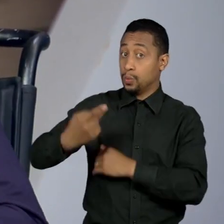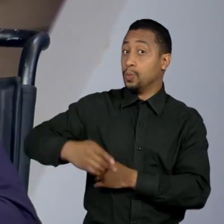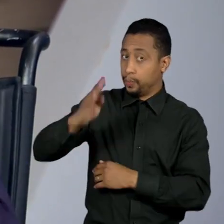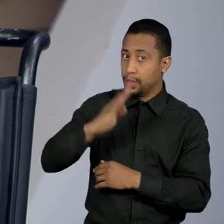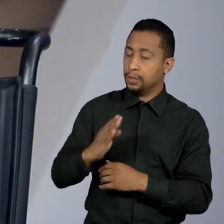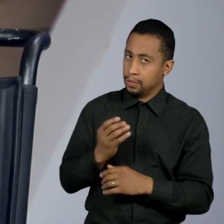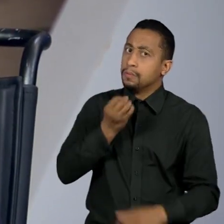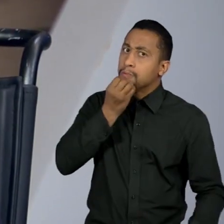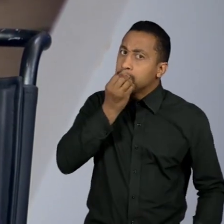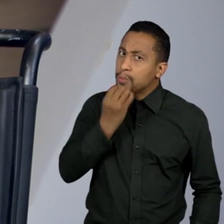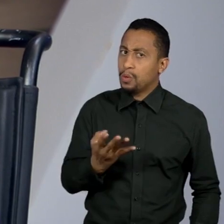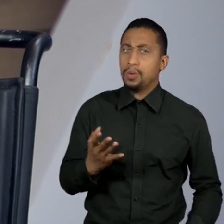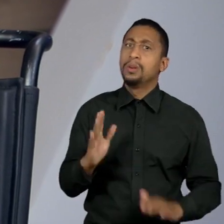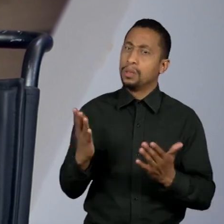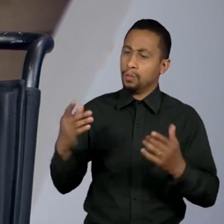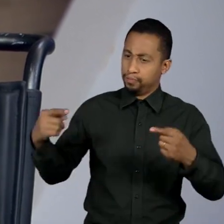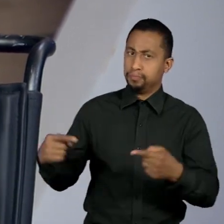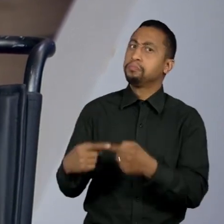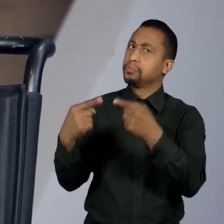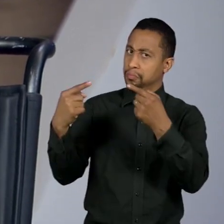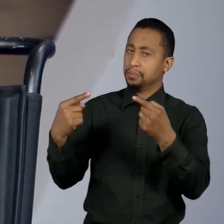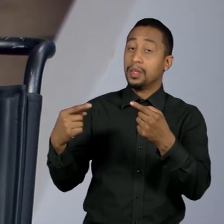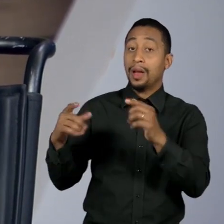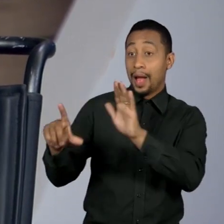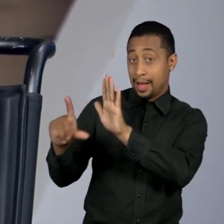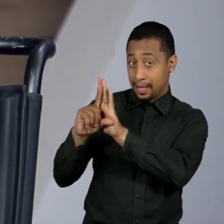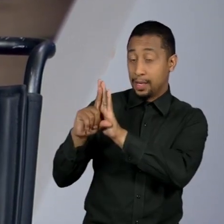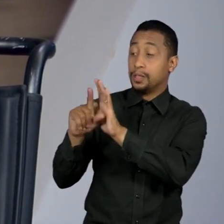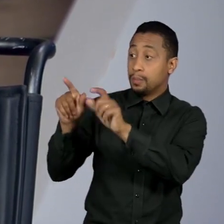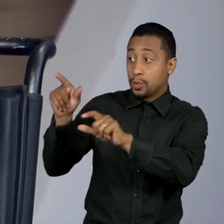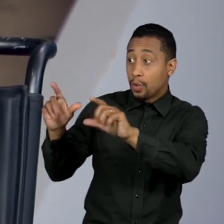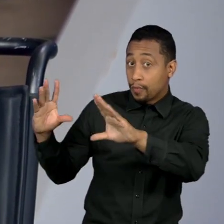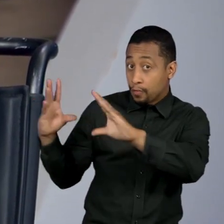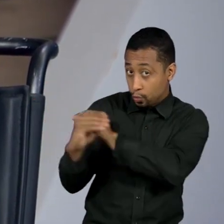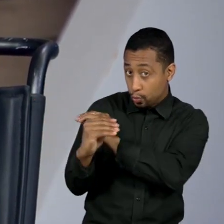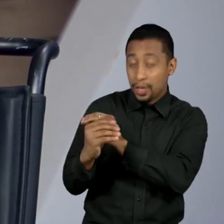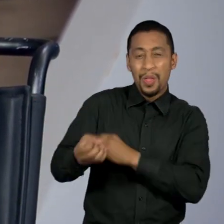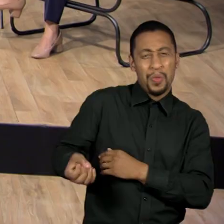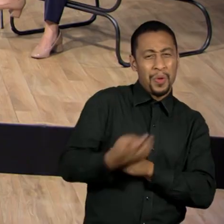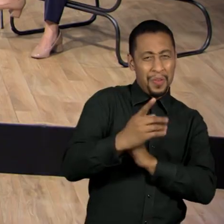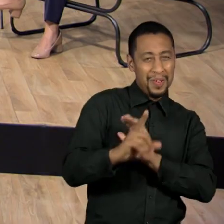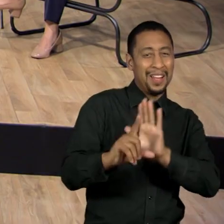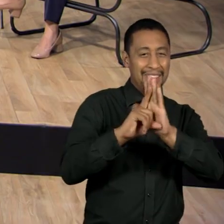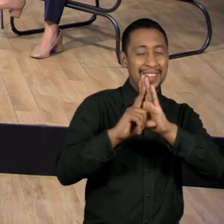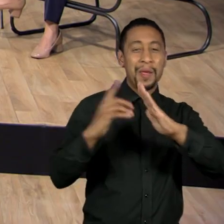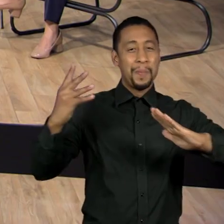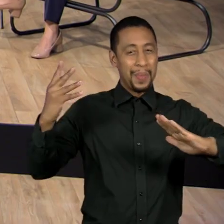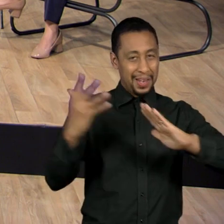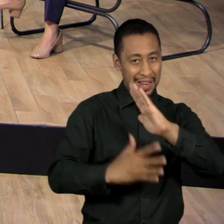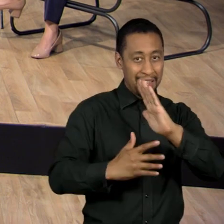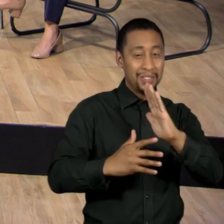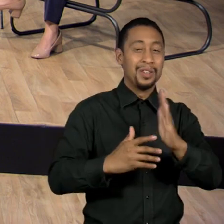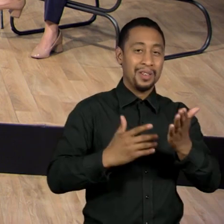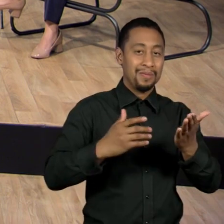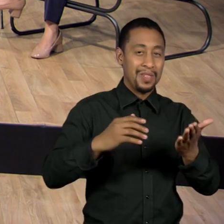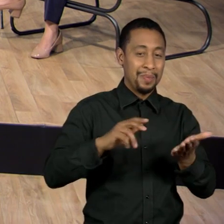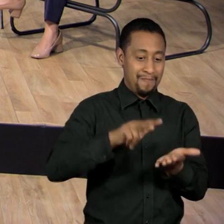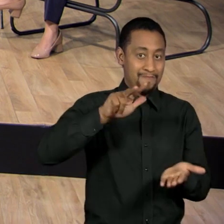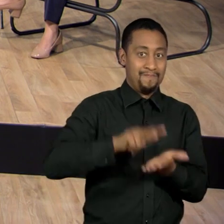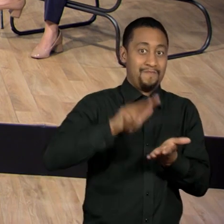essas pessoas em movimento sejam informadas também para poder tomar decisões. Agora, nessa questão de ter acesso